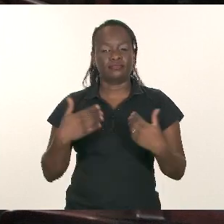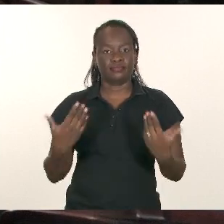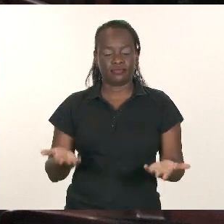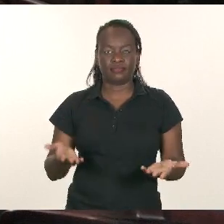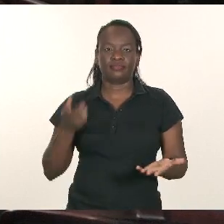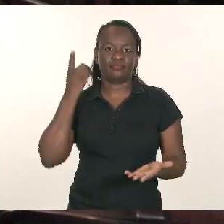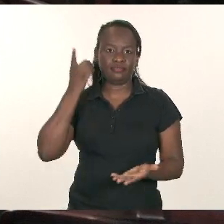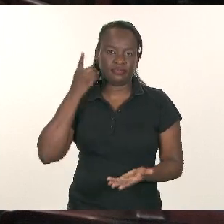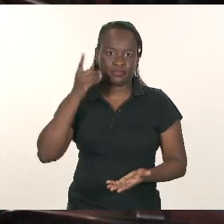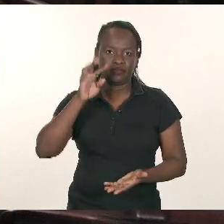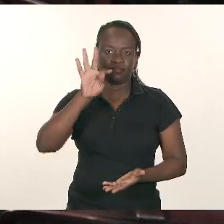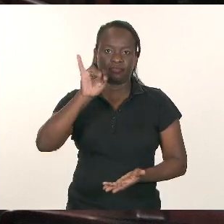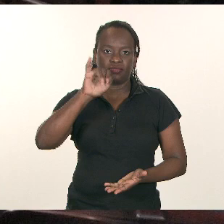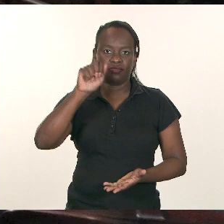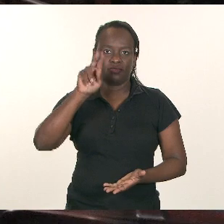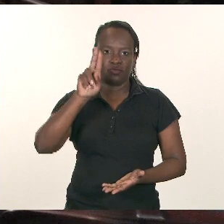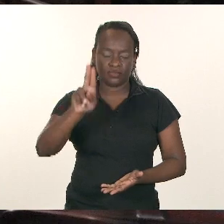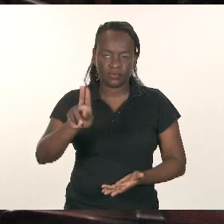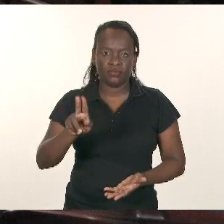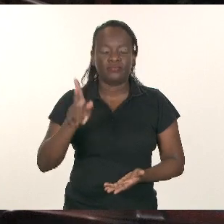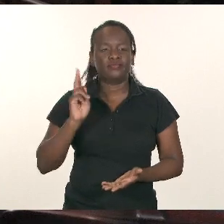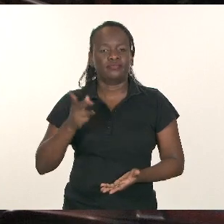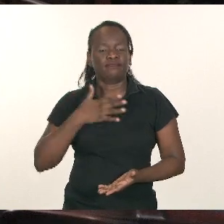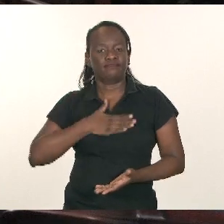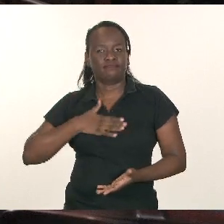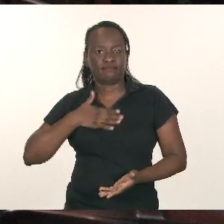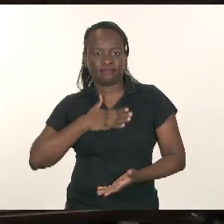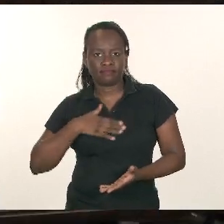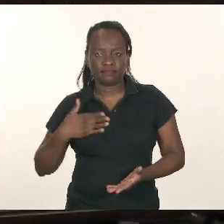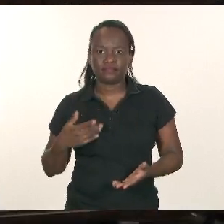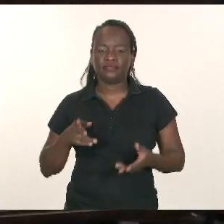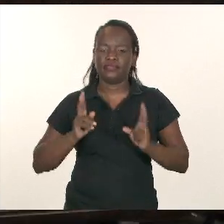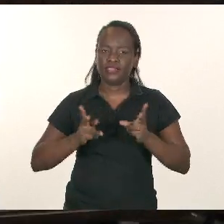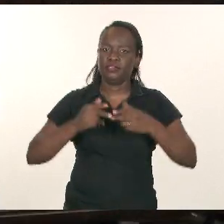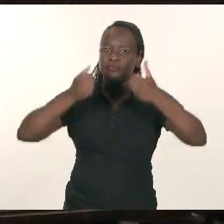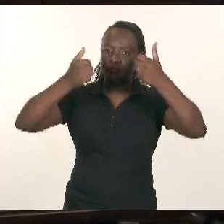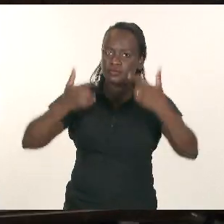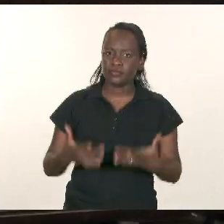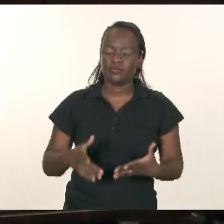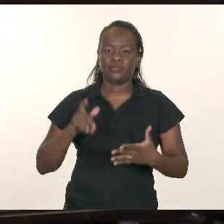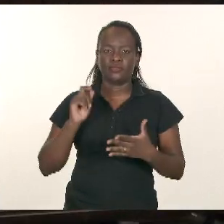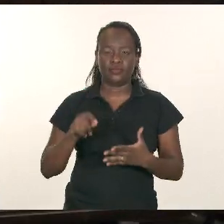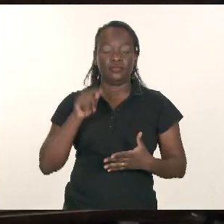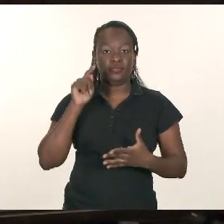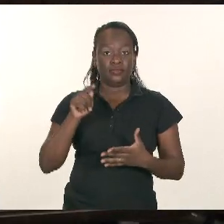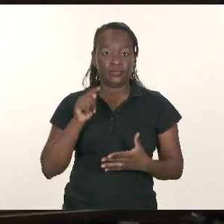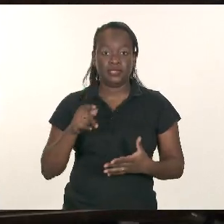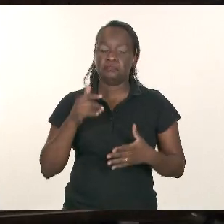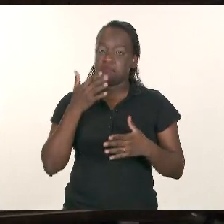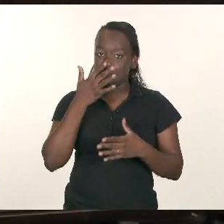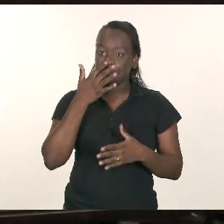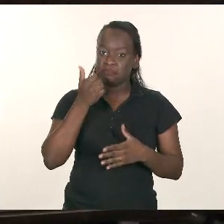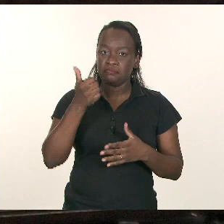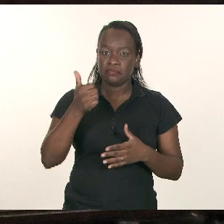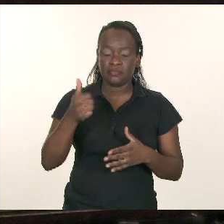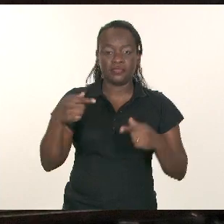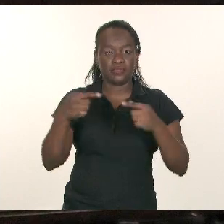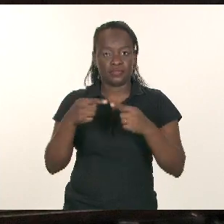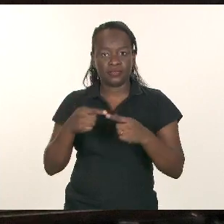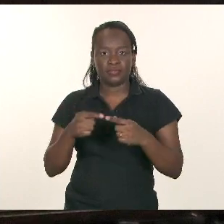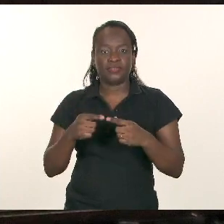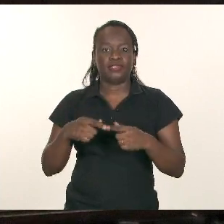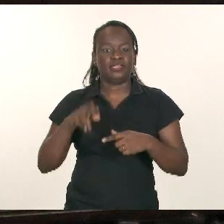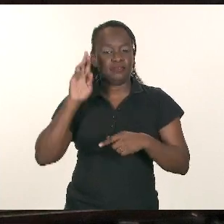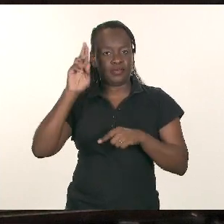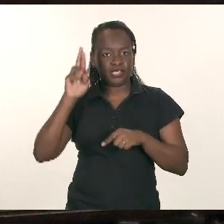Excelentíssima deputada Tia Ju, é sempre uma honra, e sempre insisto em dizer, que Vossa Excelência fica muito bem no comando